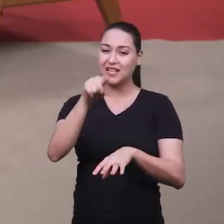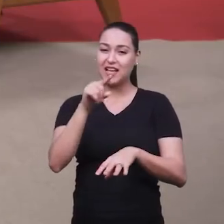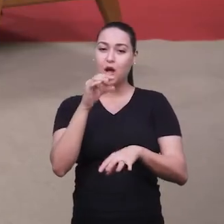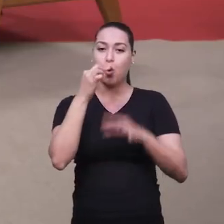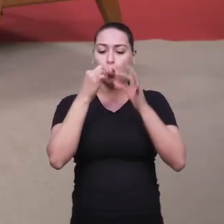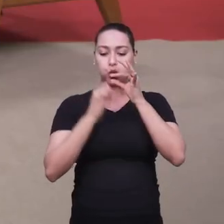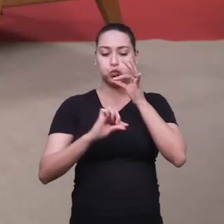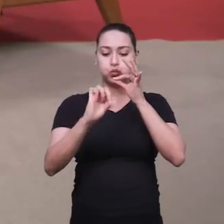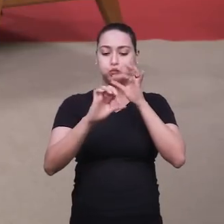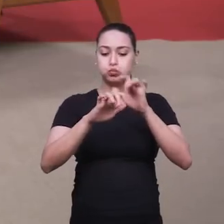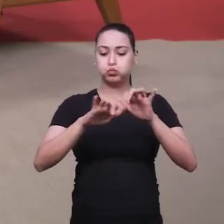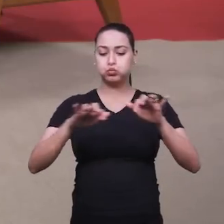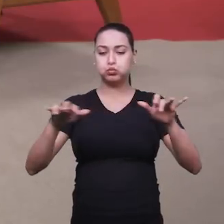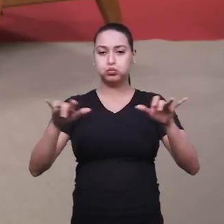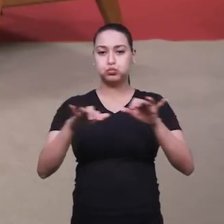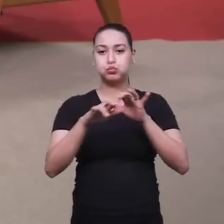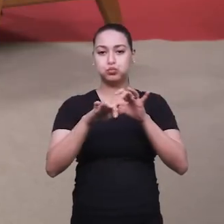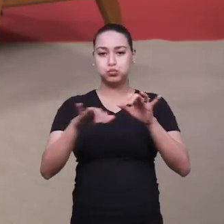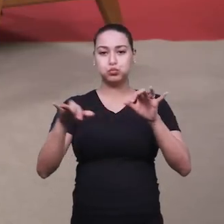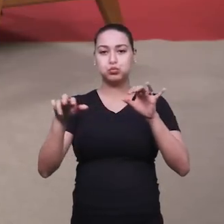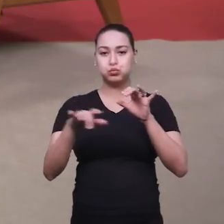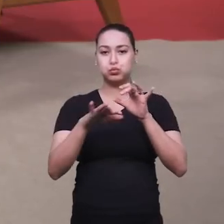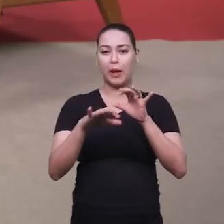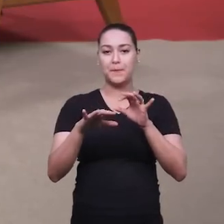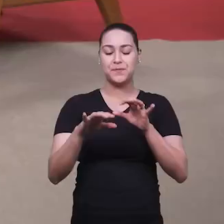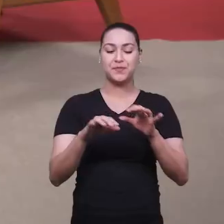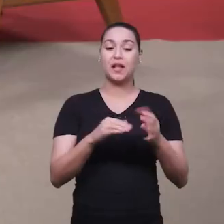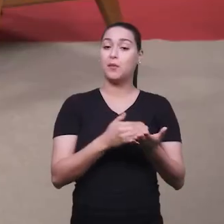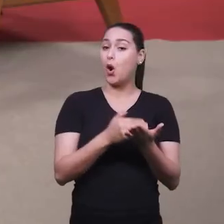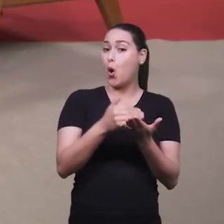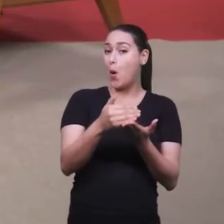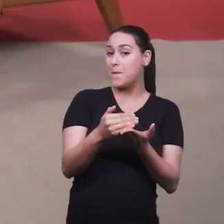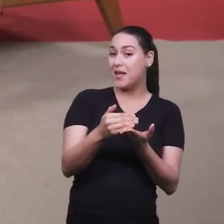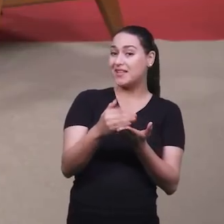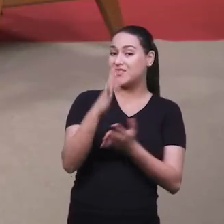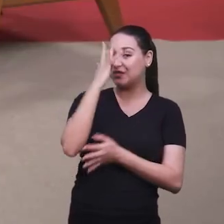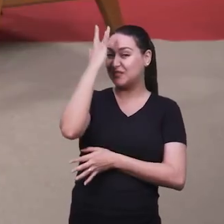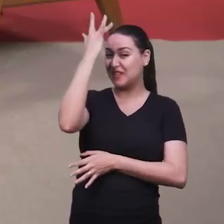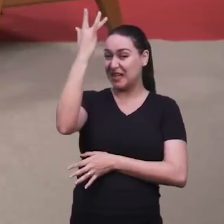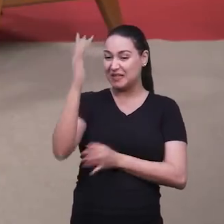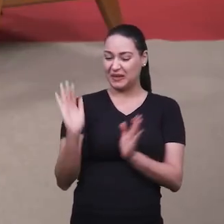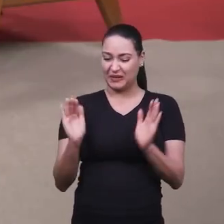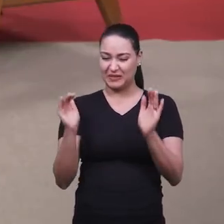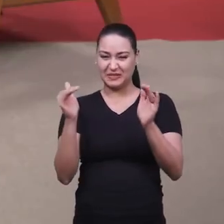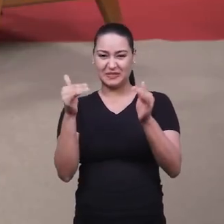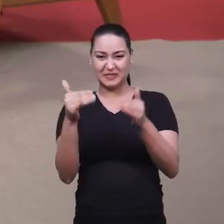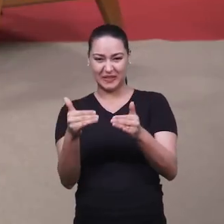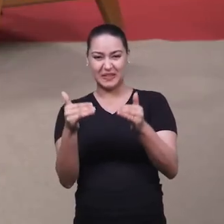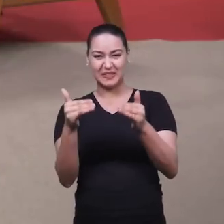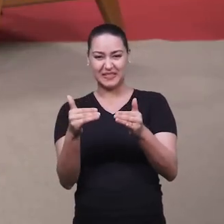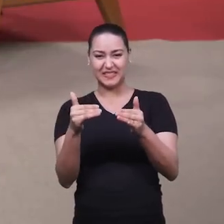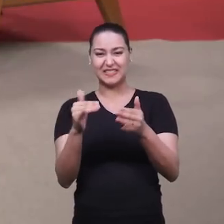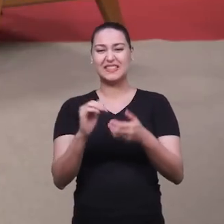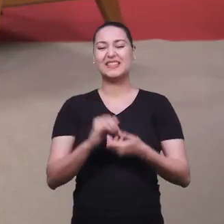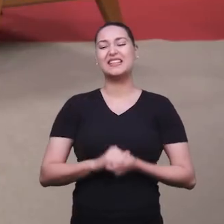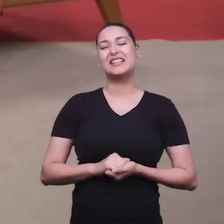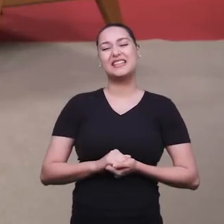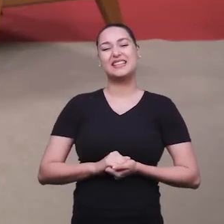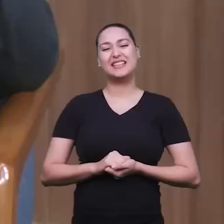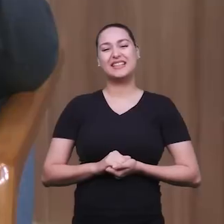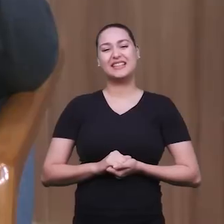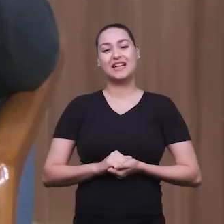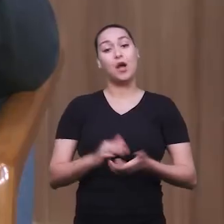tocar a escaleta e também vai trazer a introdução facilitada desse louvor, direcionada, claro, para esse